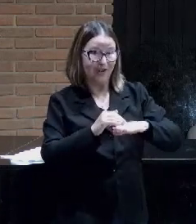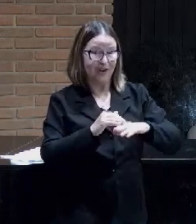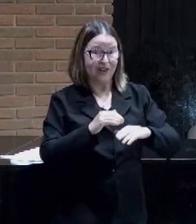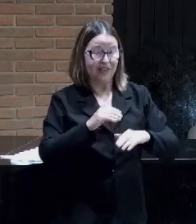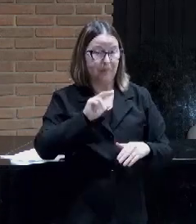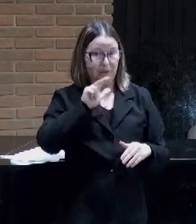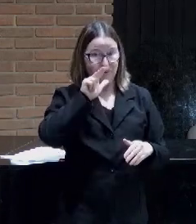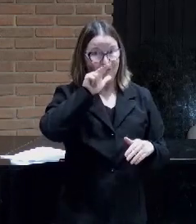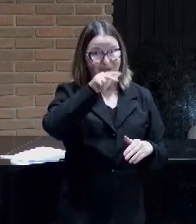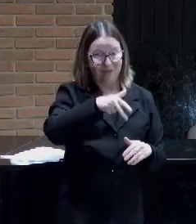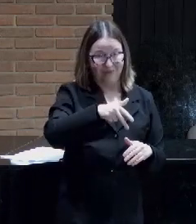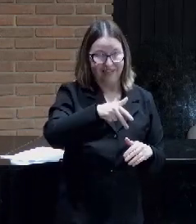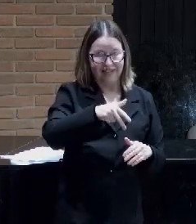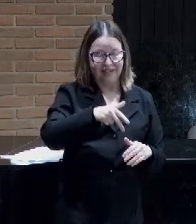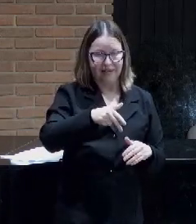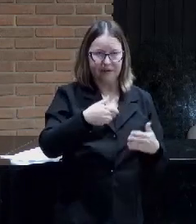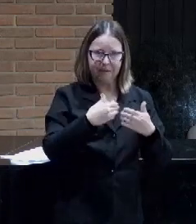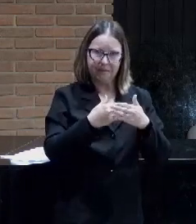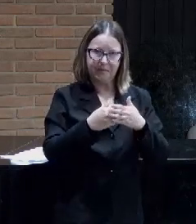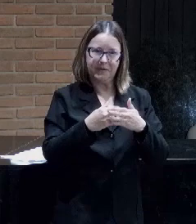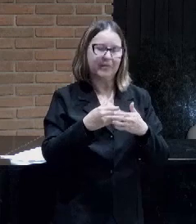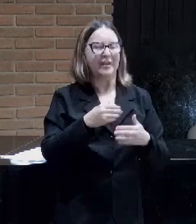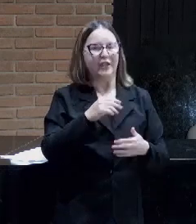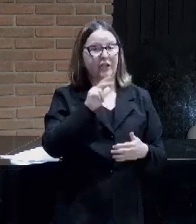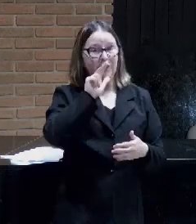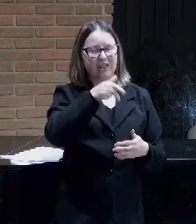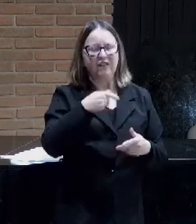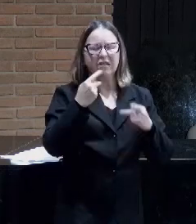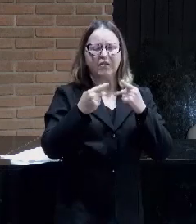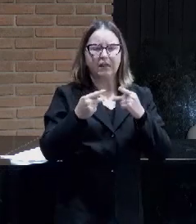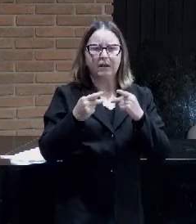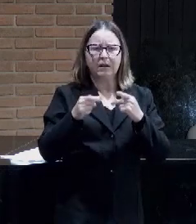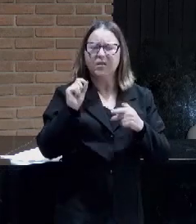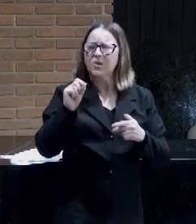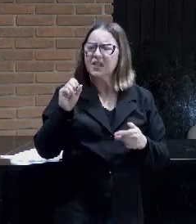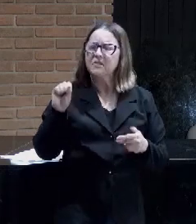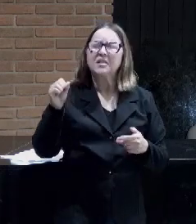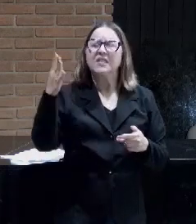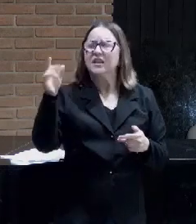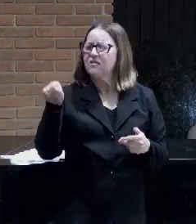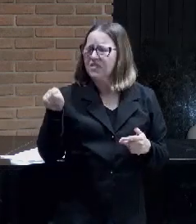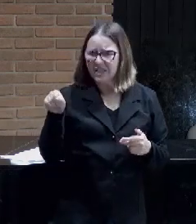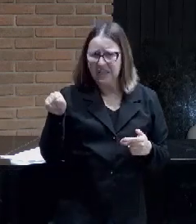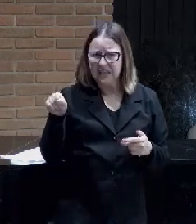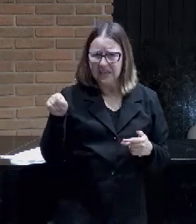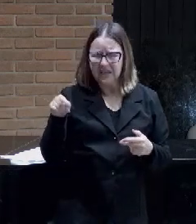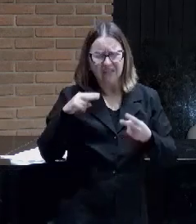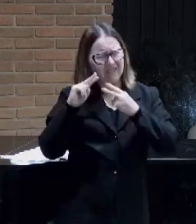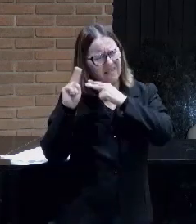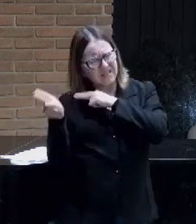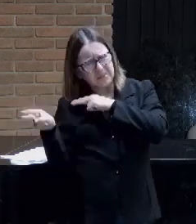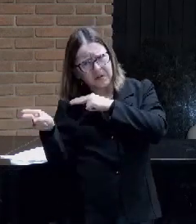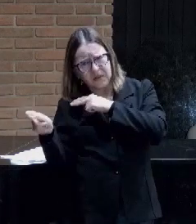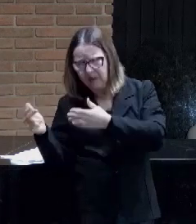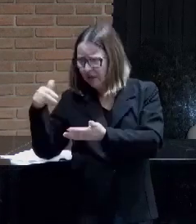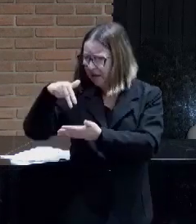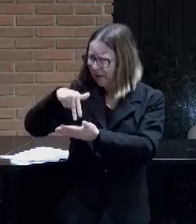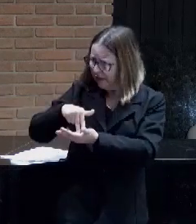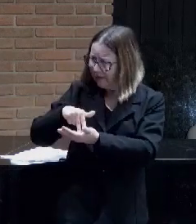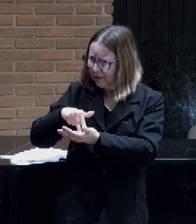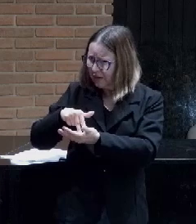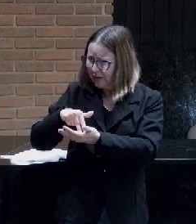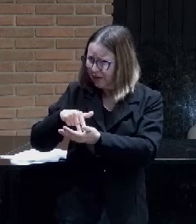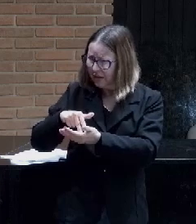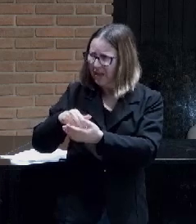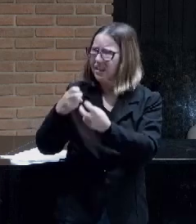o capitão do navio se aproximou de Jonas e lhe disse: o que está acontecendo com você? Agarrado no sono, levante-se, invoque o seu